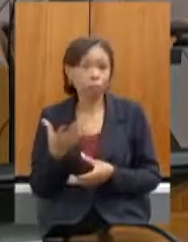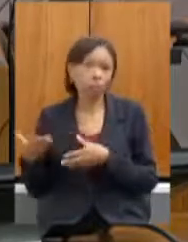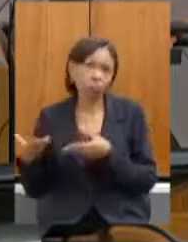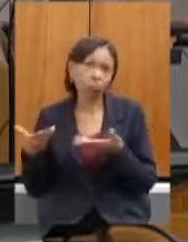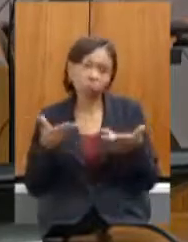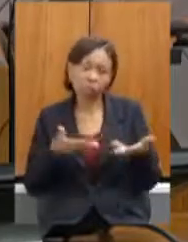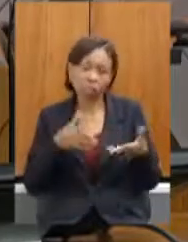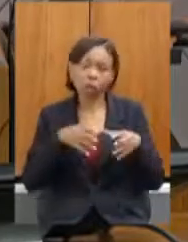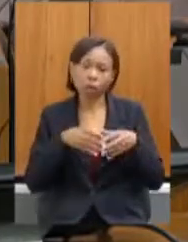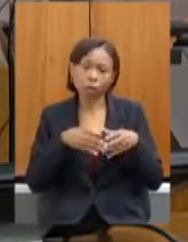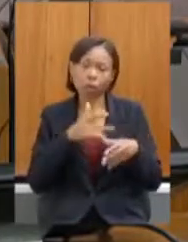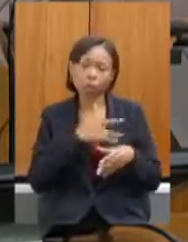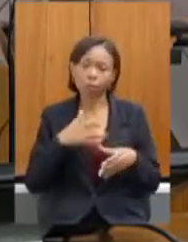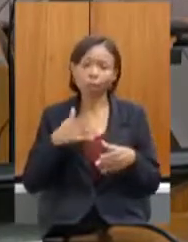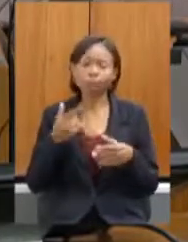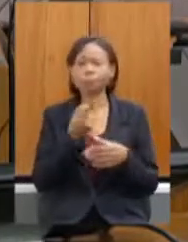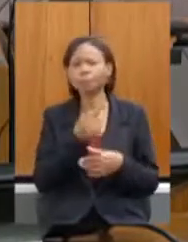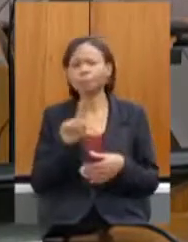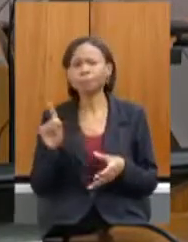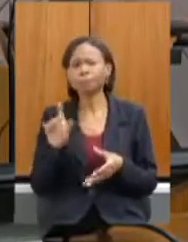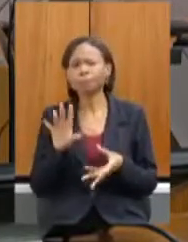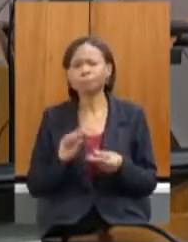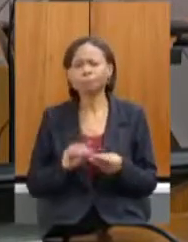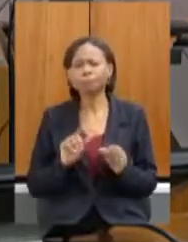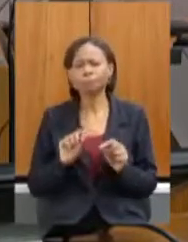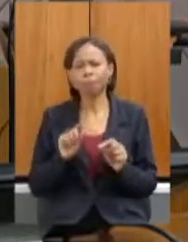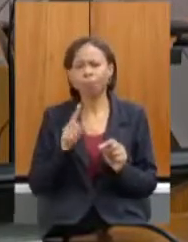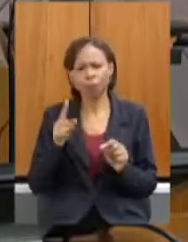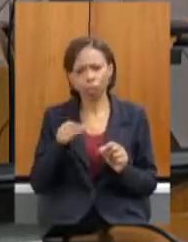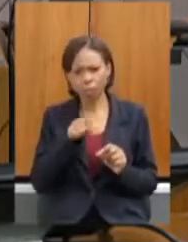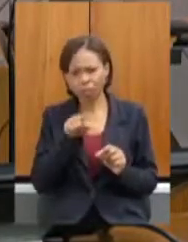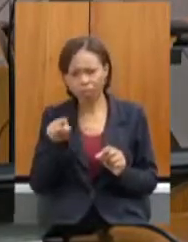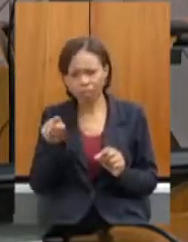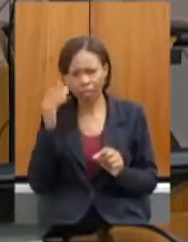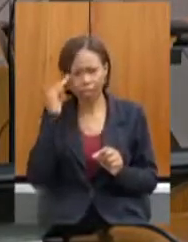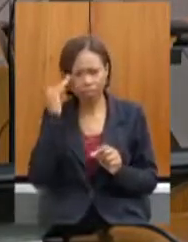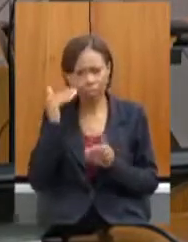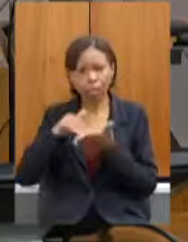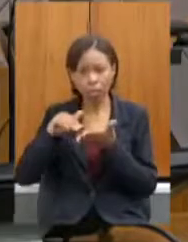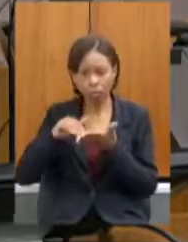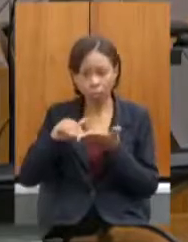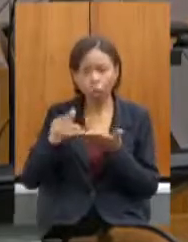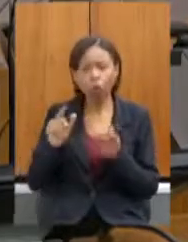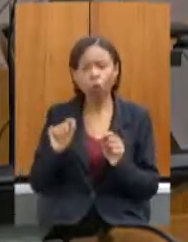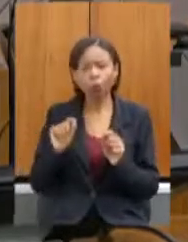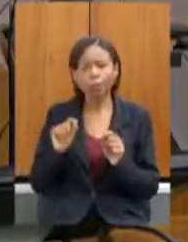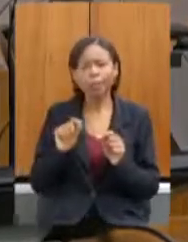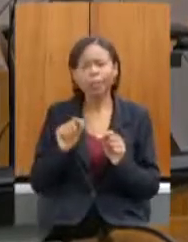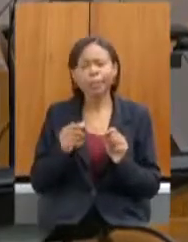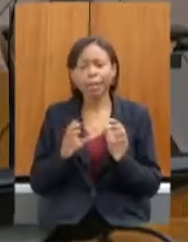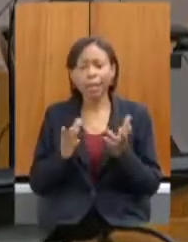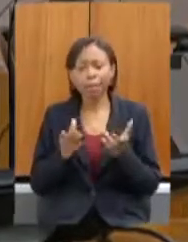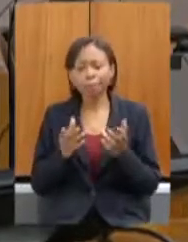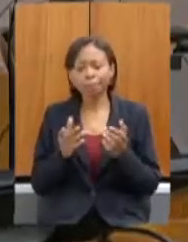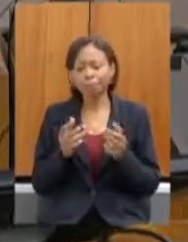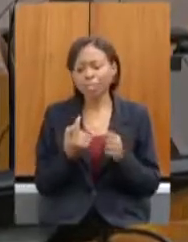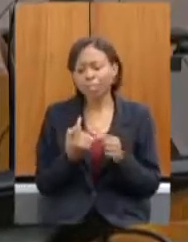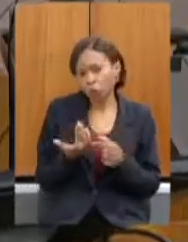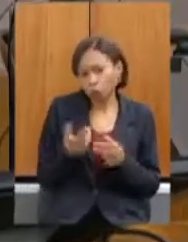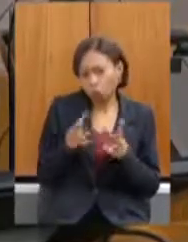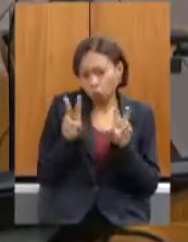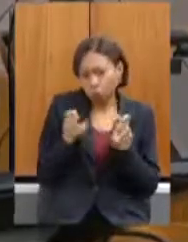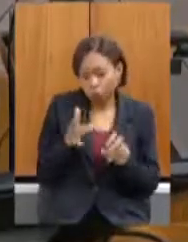suas Secretário é para cooperar com o entendimento de vossa excelência é esse conceito de saúde única que o